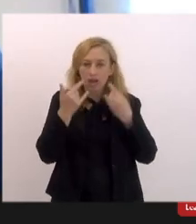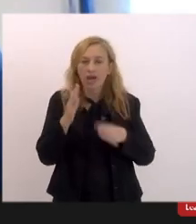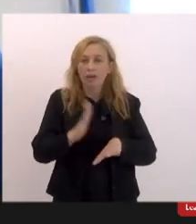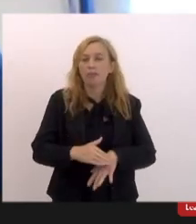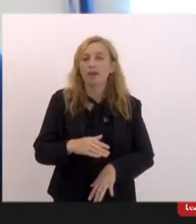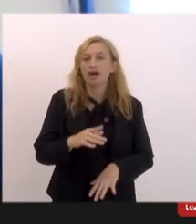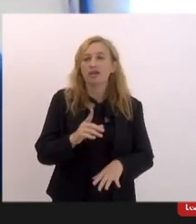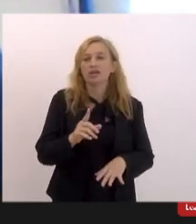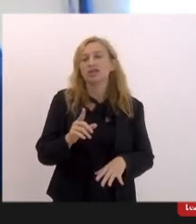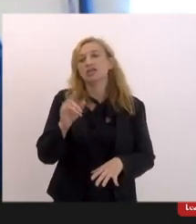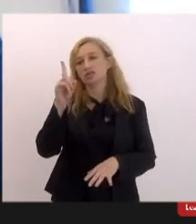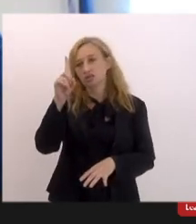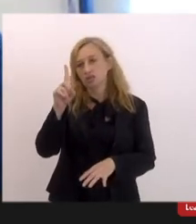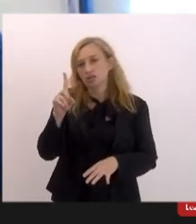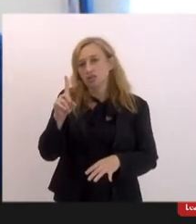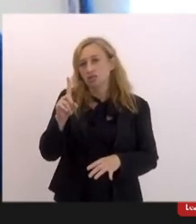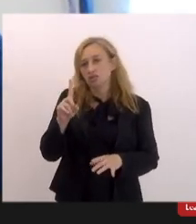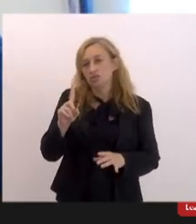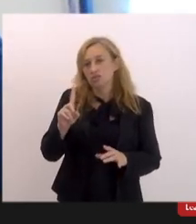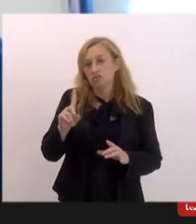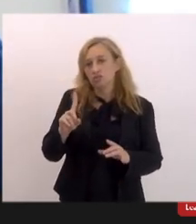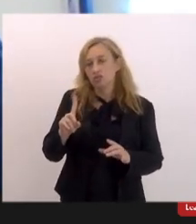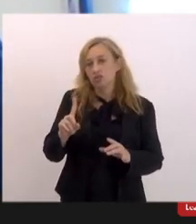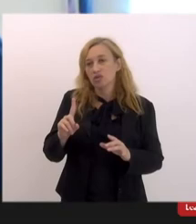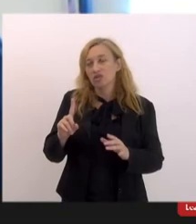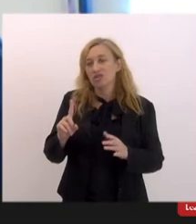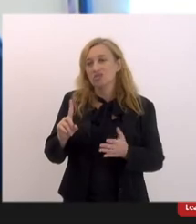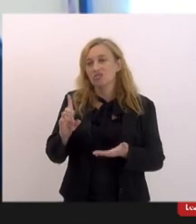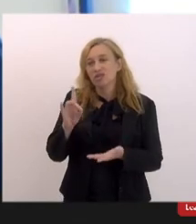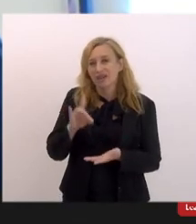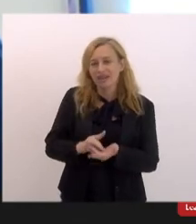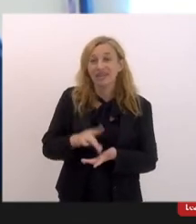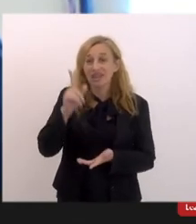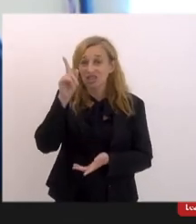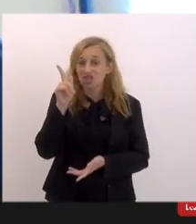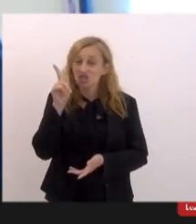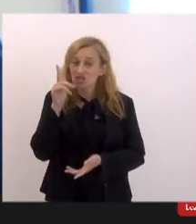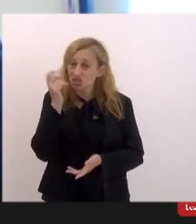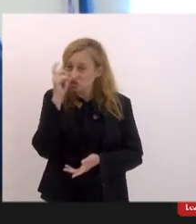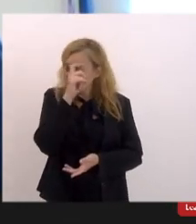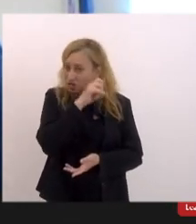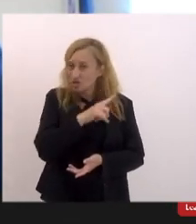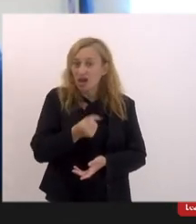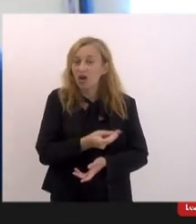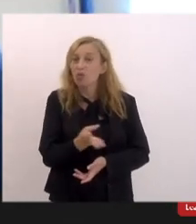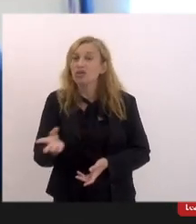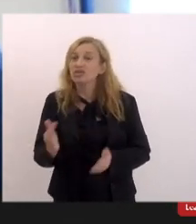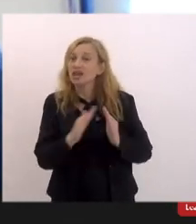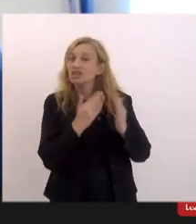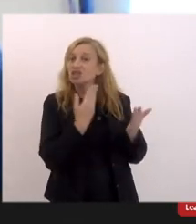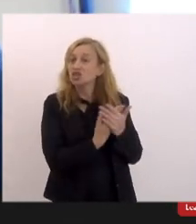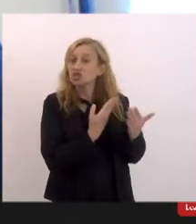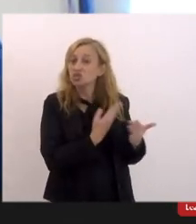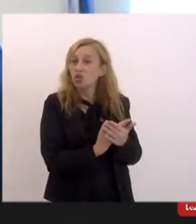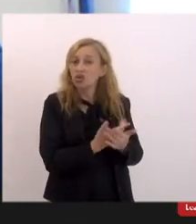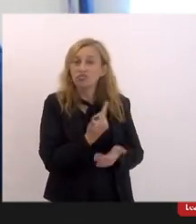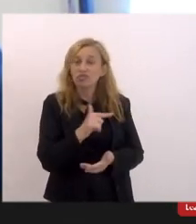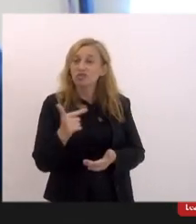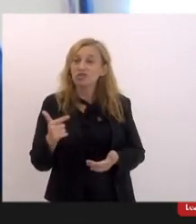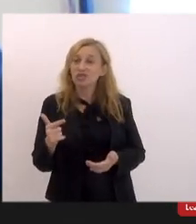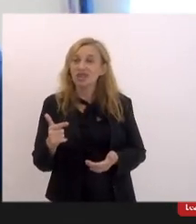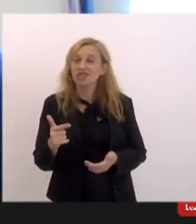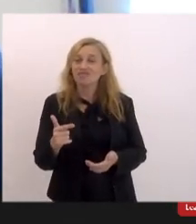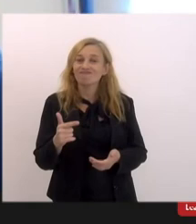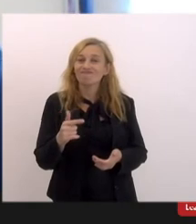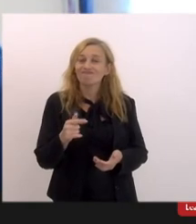acaba acumulando, uma realidade muito difícil. Me chama a atenção a quantidade de escolas que eu visito que não tem nenhum